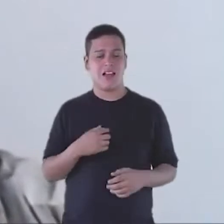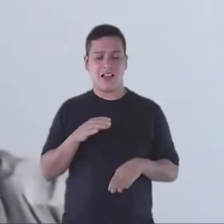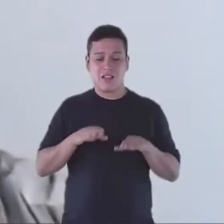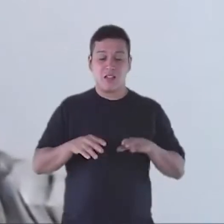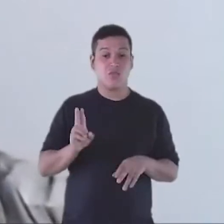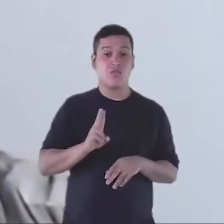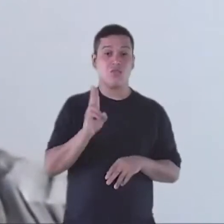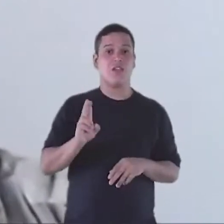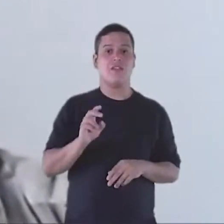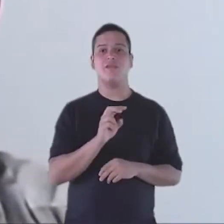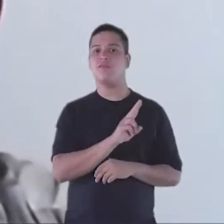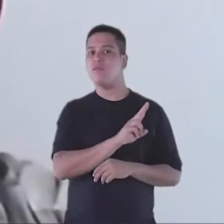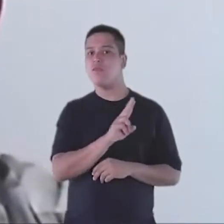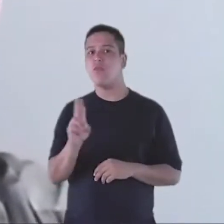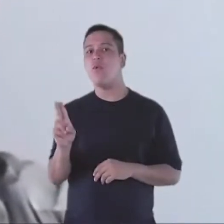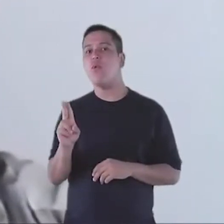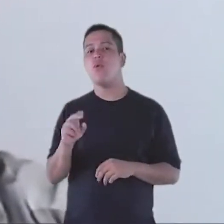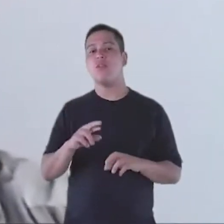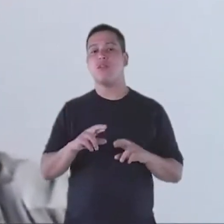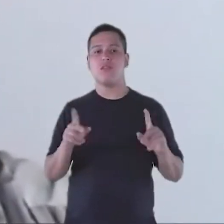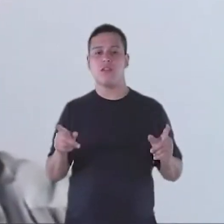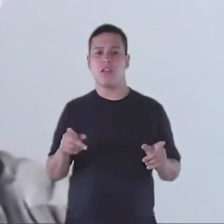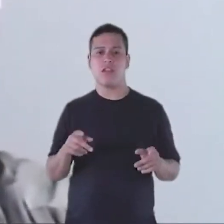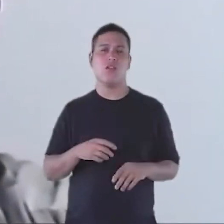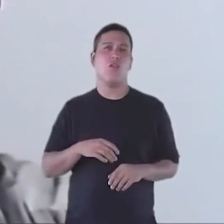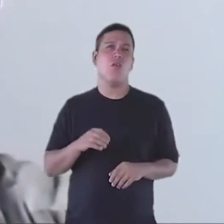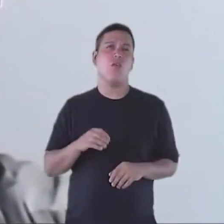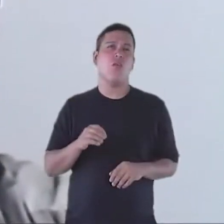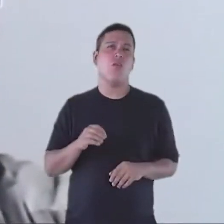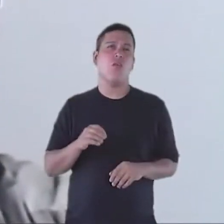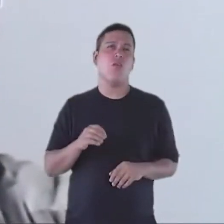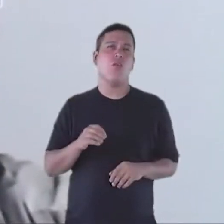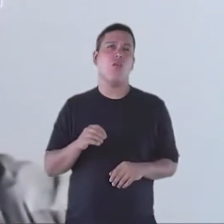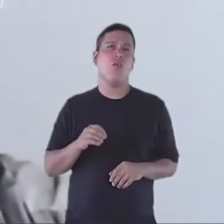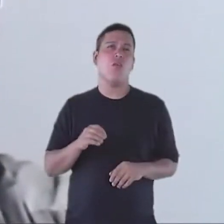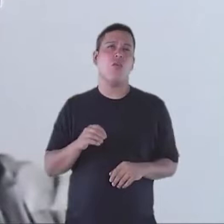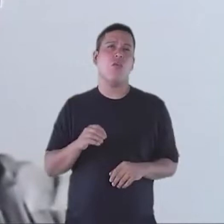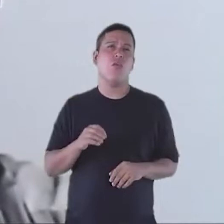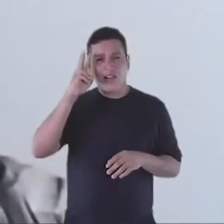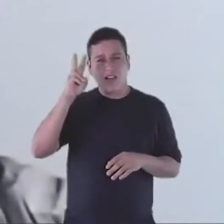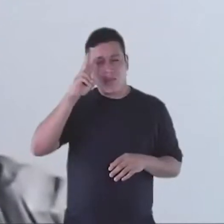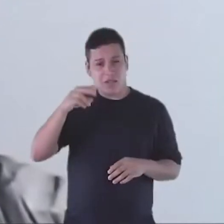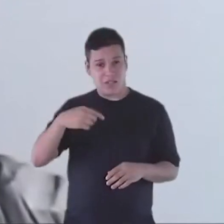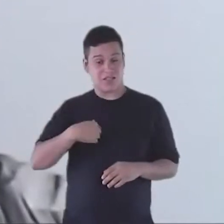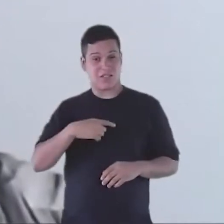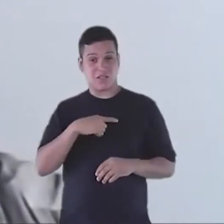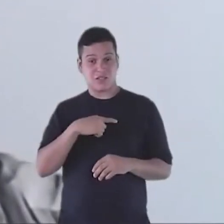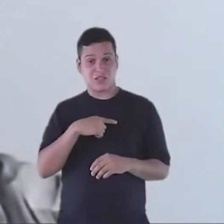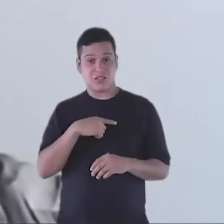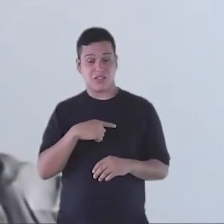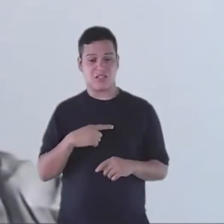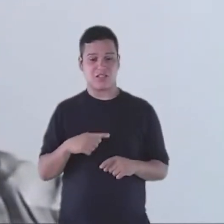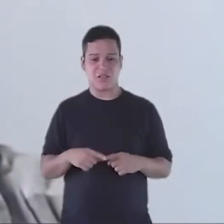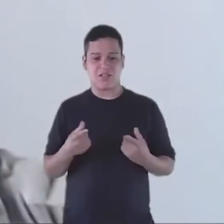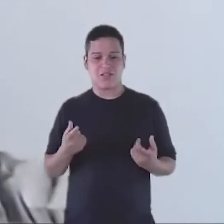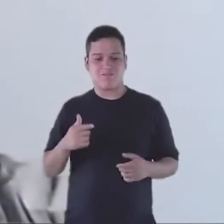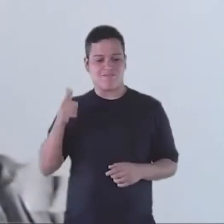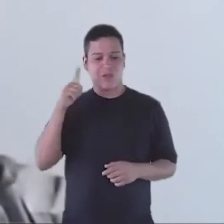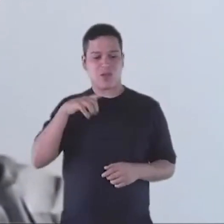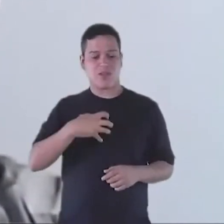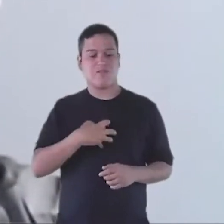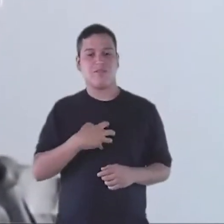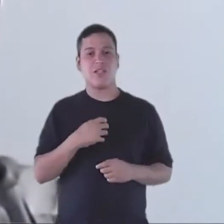na pele ou na lembrança da pele. No exterior e no interior